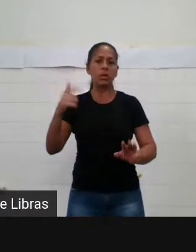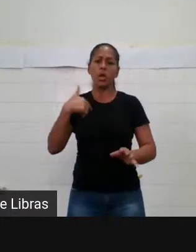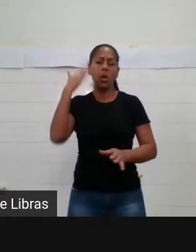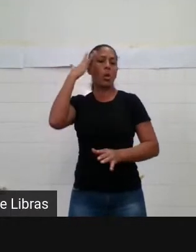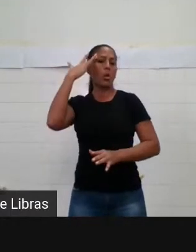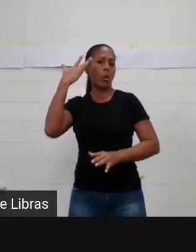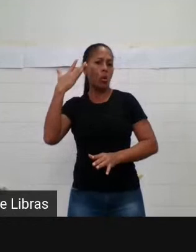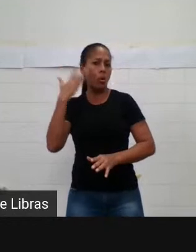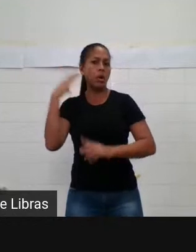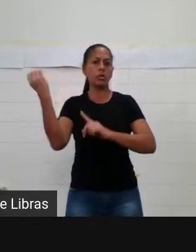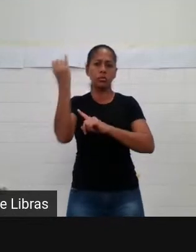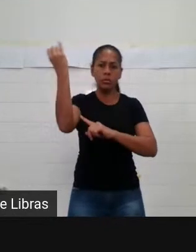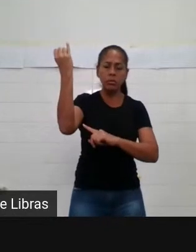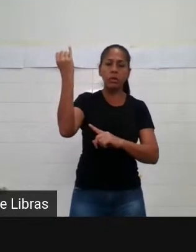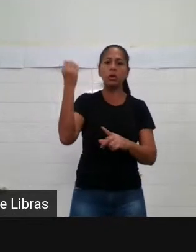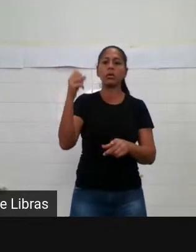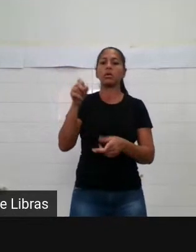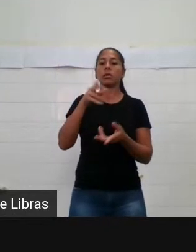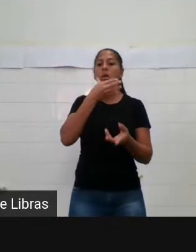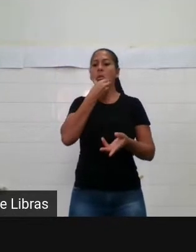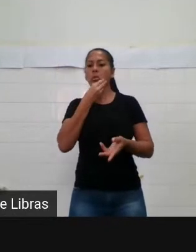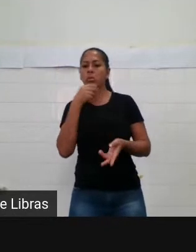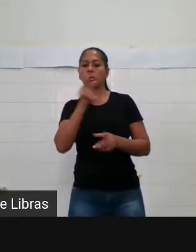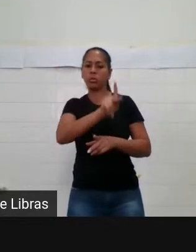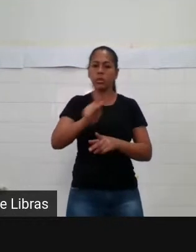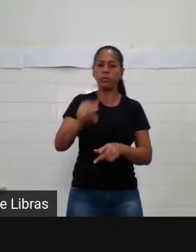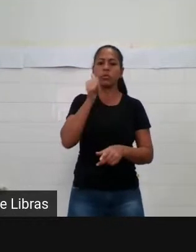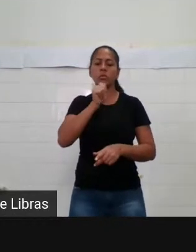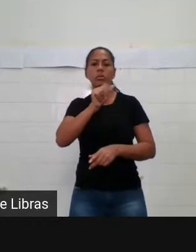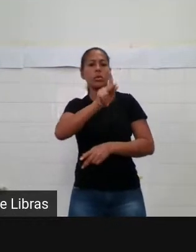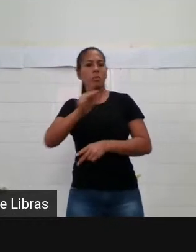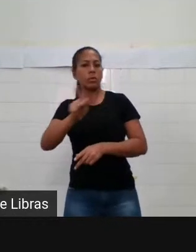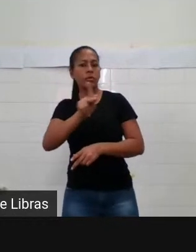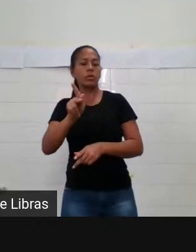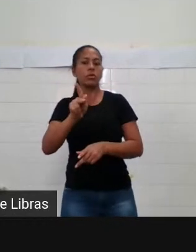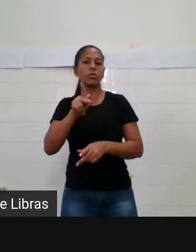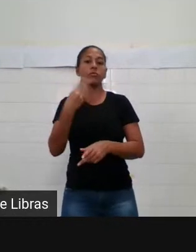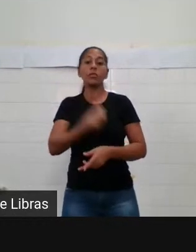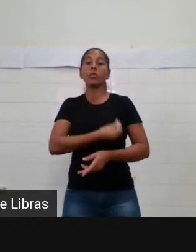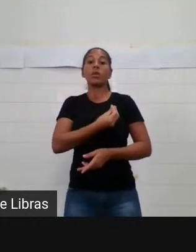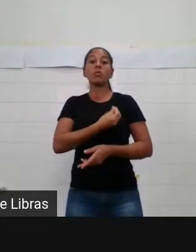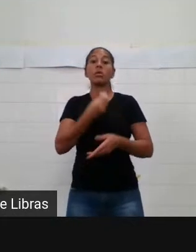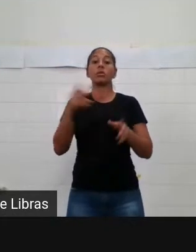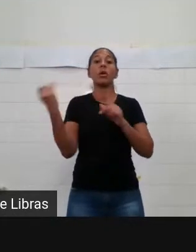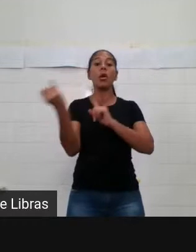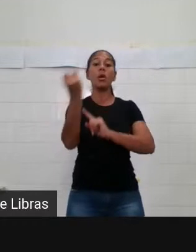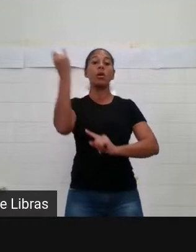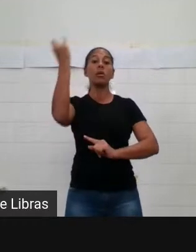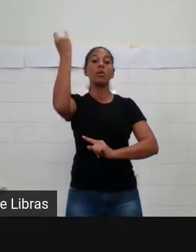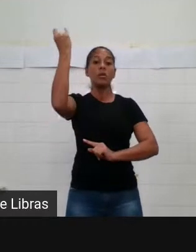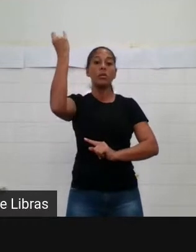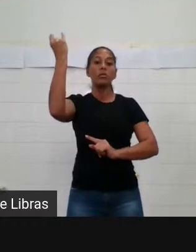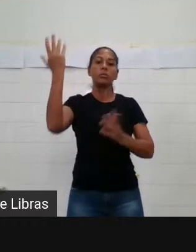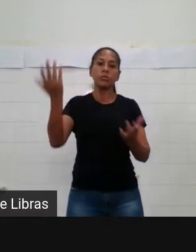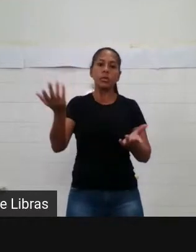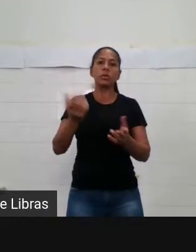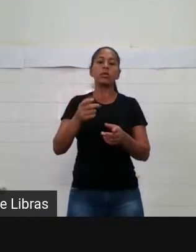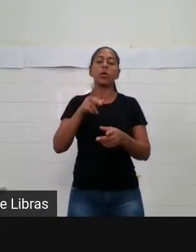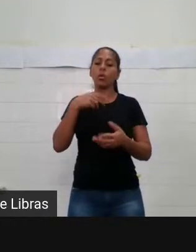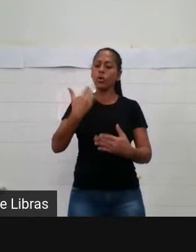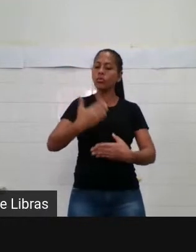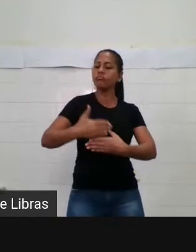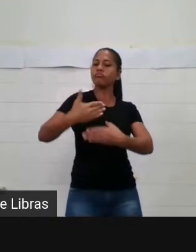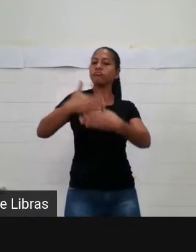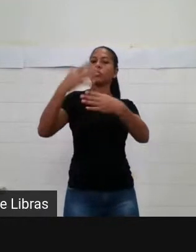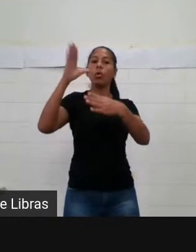ser um professor, ser uma professora, uma dádiva. É uma dádiva porque nós construímos conhecimento e nós construímos conhecimento